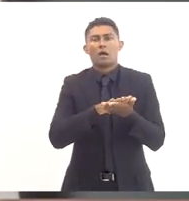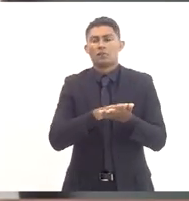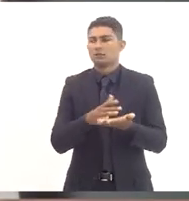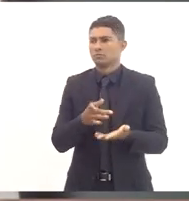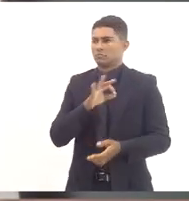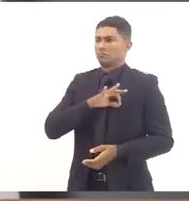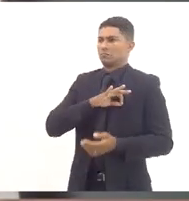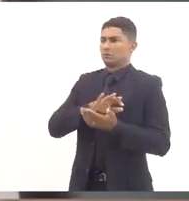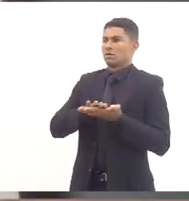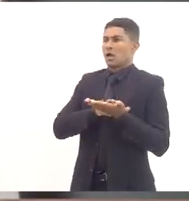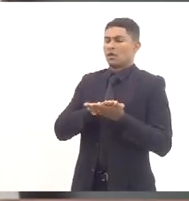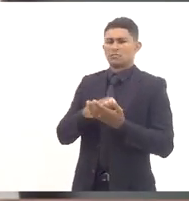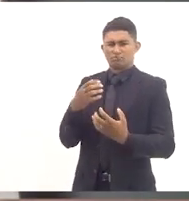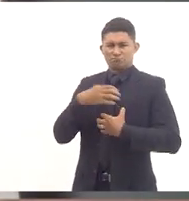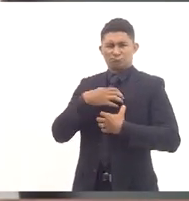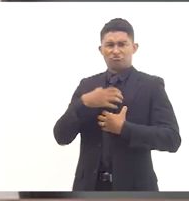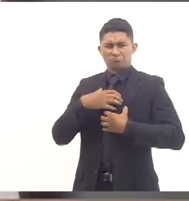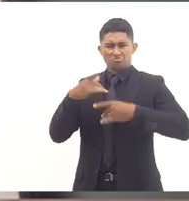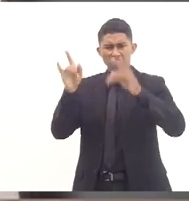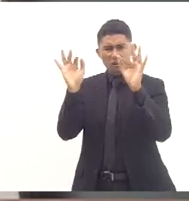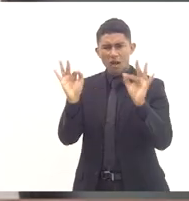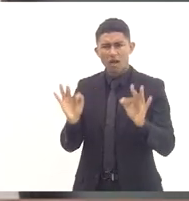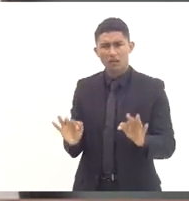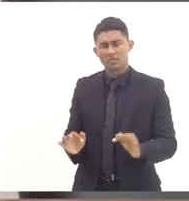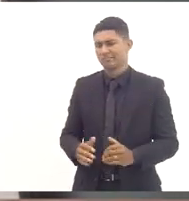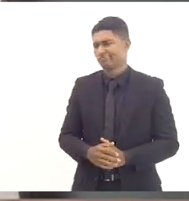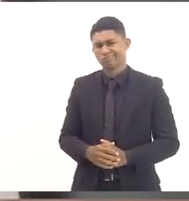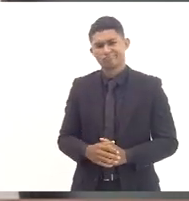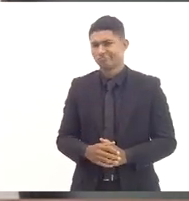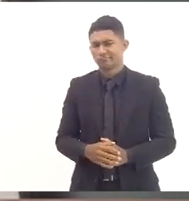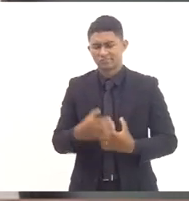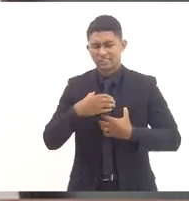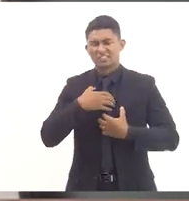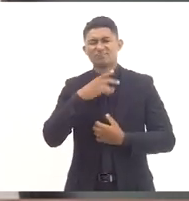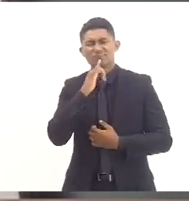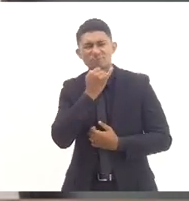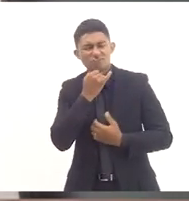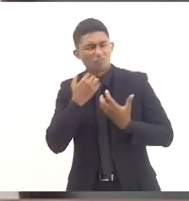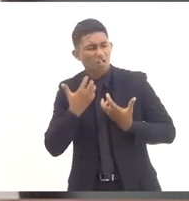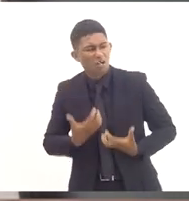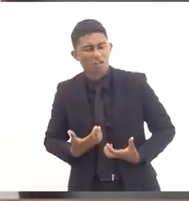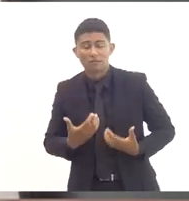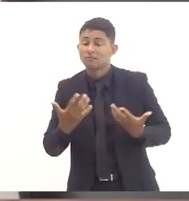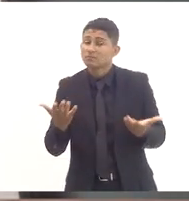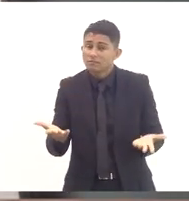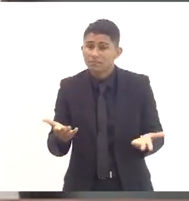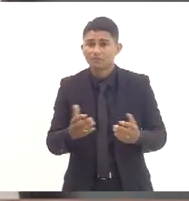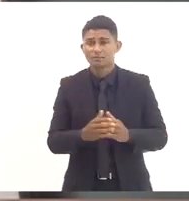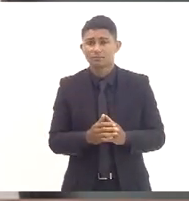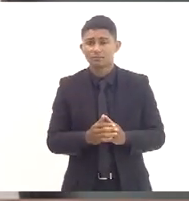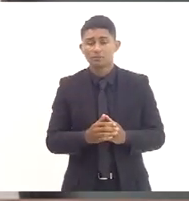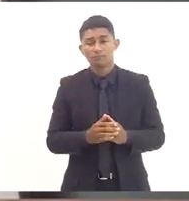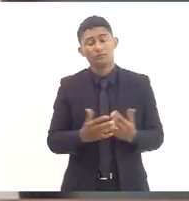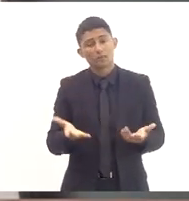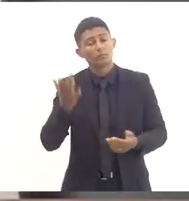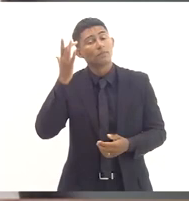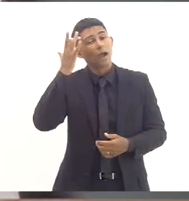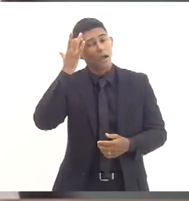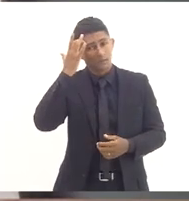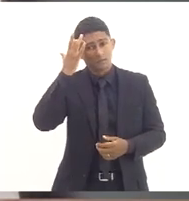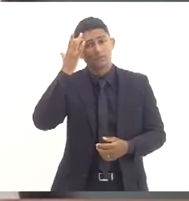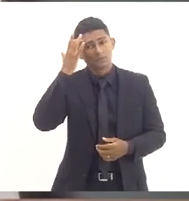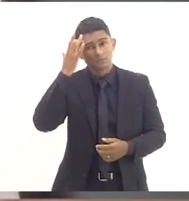sentir realmente incluído e Digno isso qualquer um Então isso é o fator que eu que eu penso que seja o